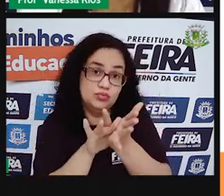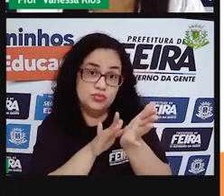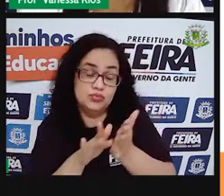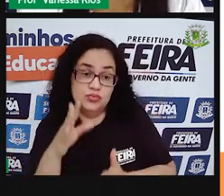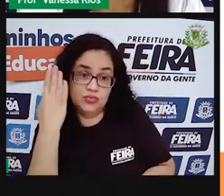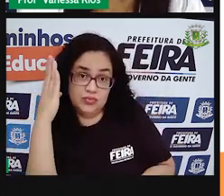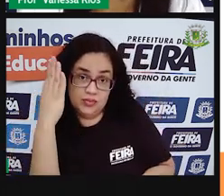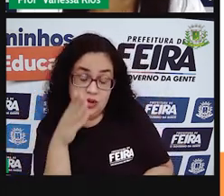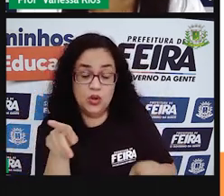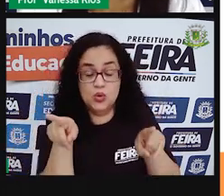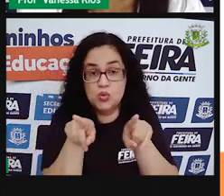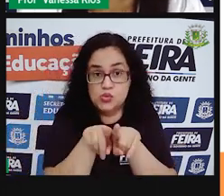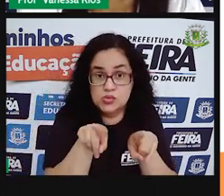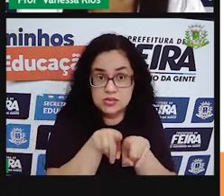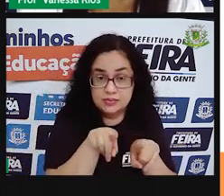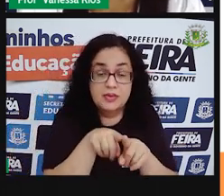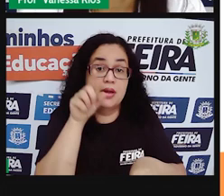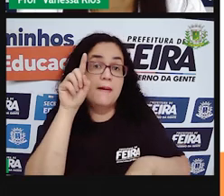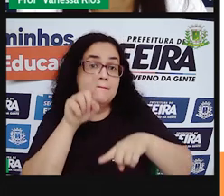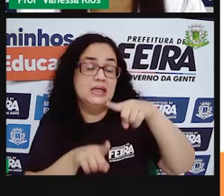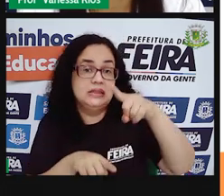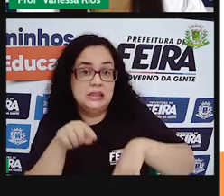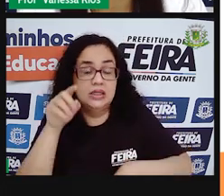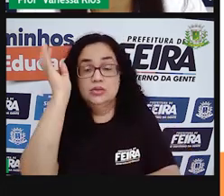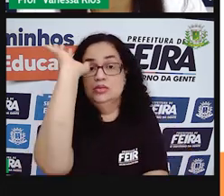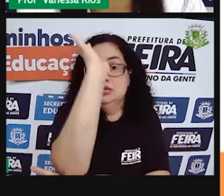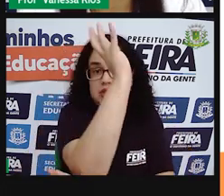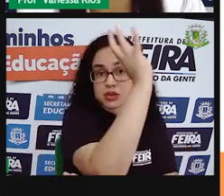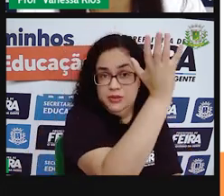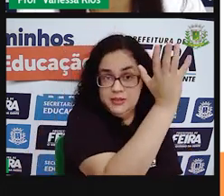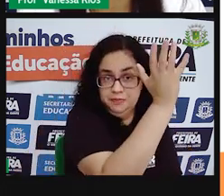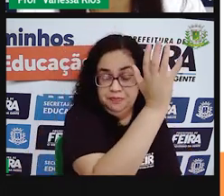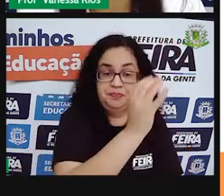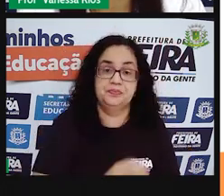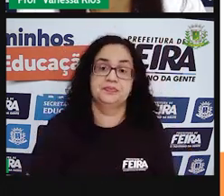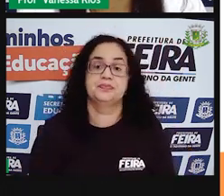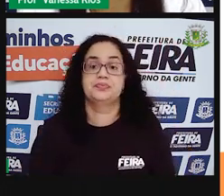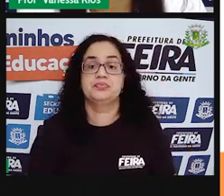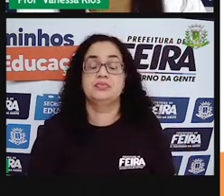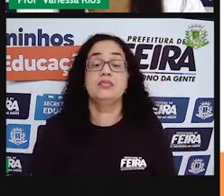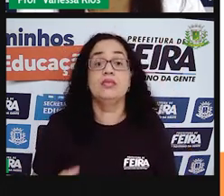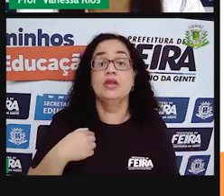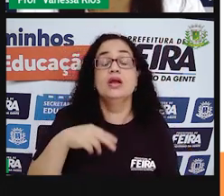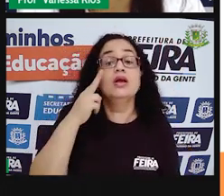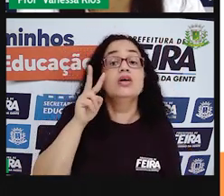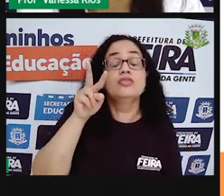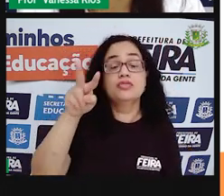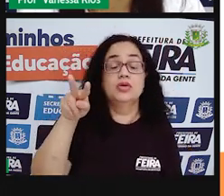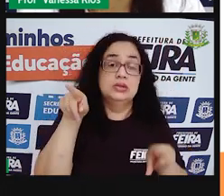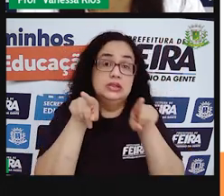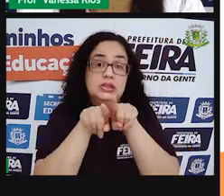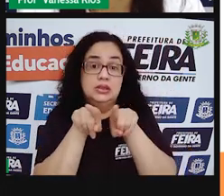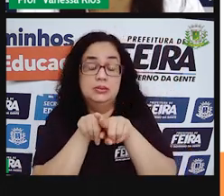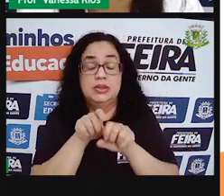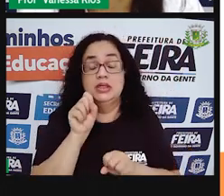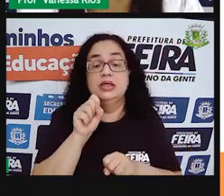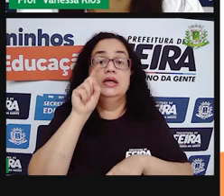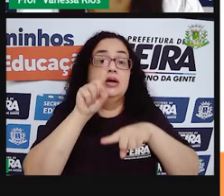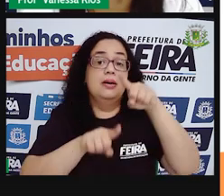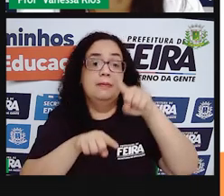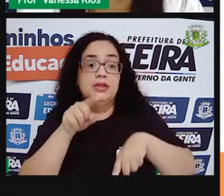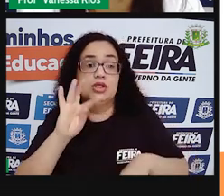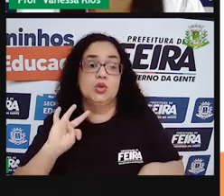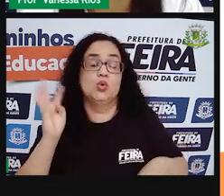matéria-prima também vindo, né? Oferecido pela natureza. E a gente viu que os materiais, eles pertencem